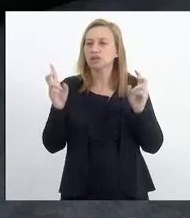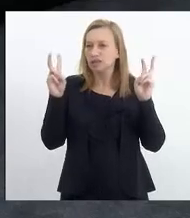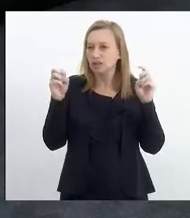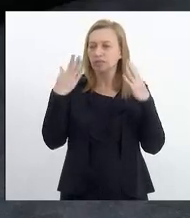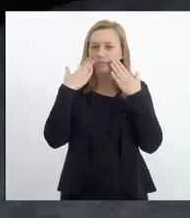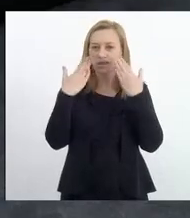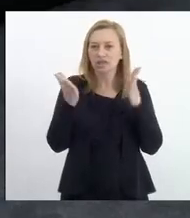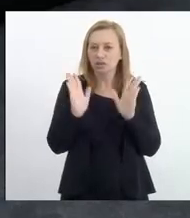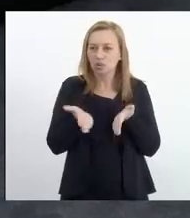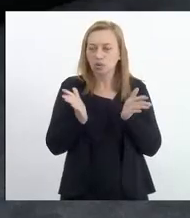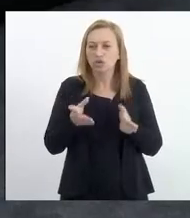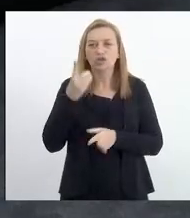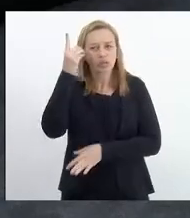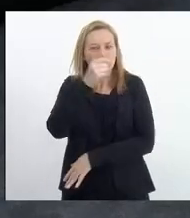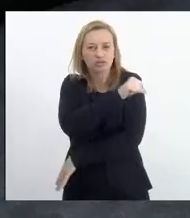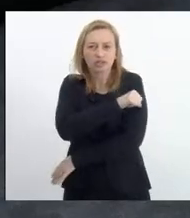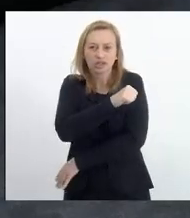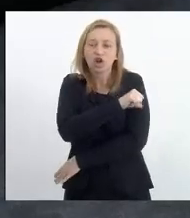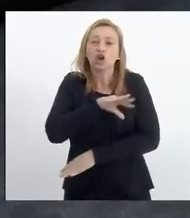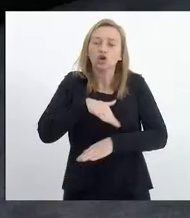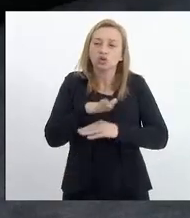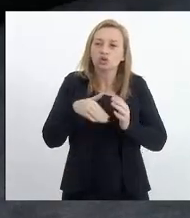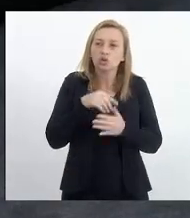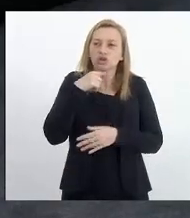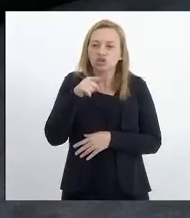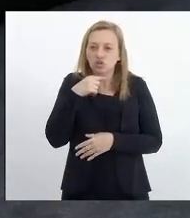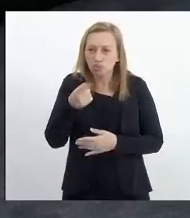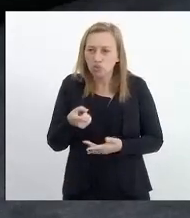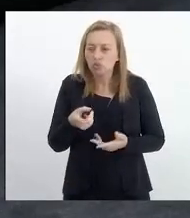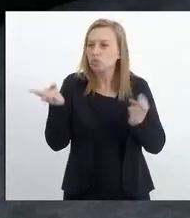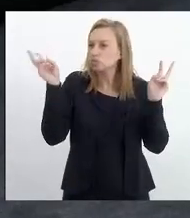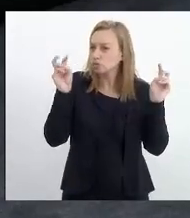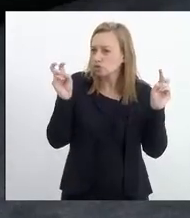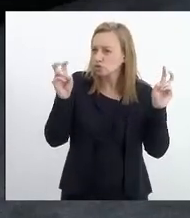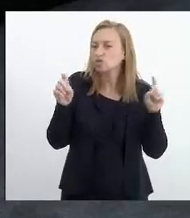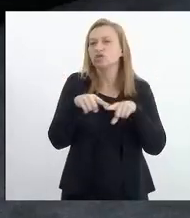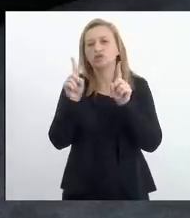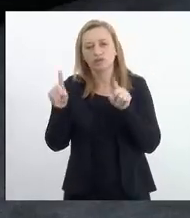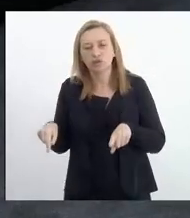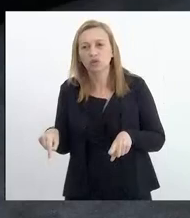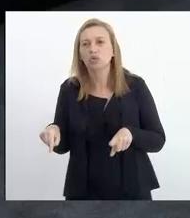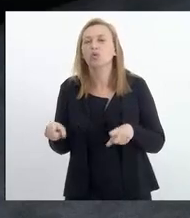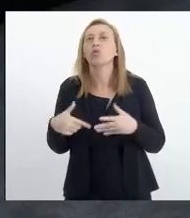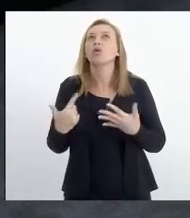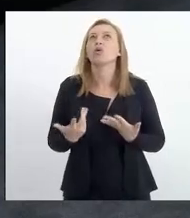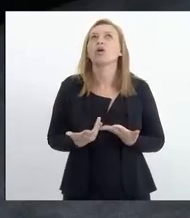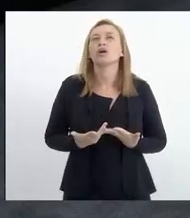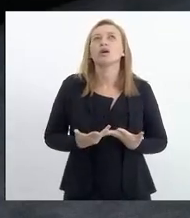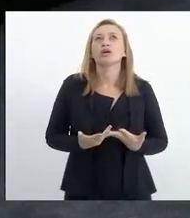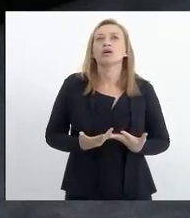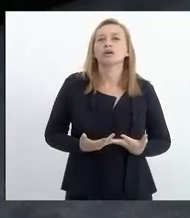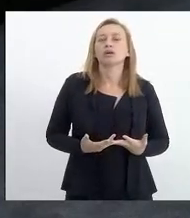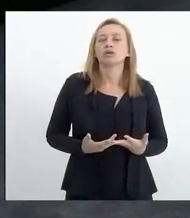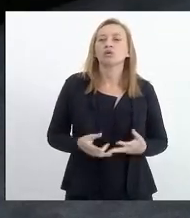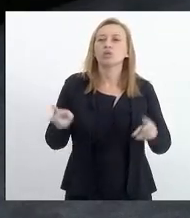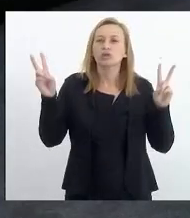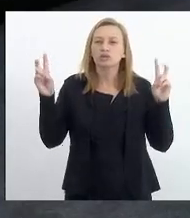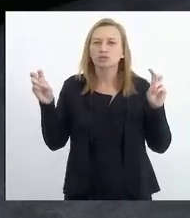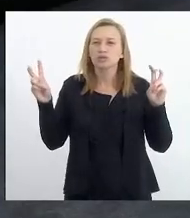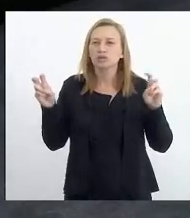deputada enfermeira Regiane. Inclusive, todas as dúvidas a respeito das questões dos servidores, a